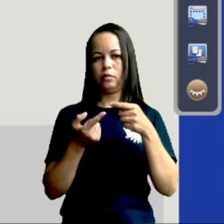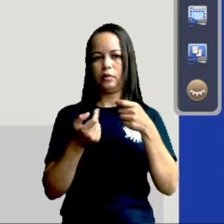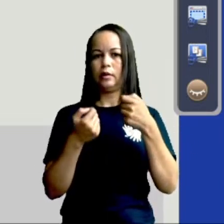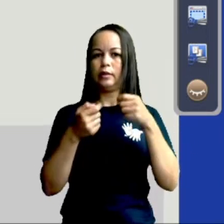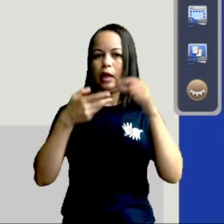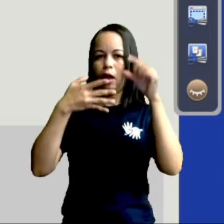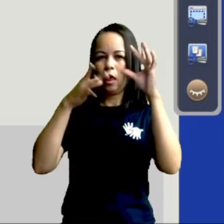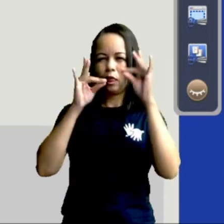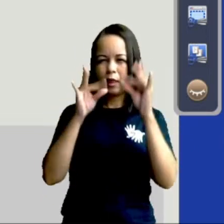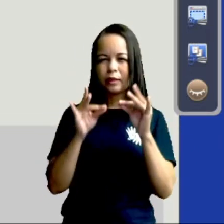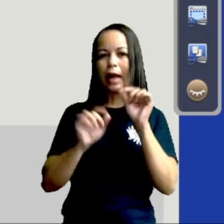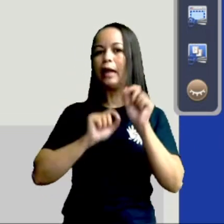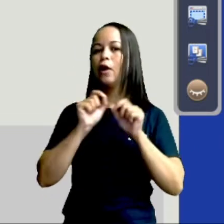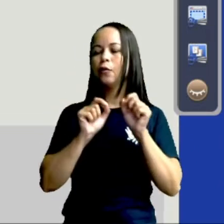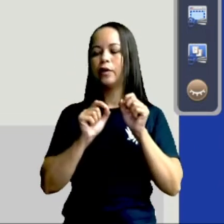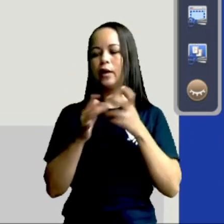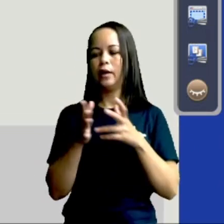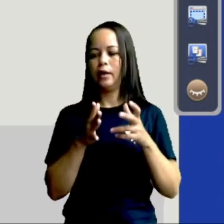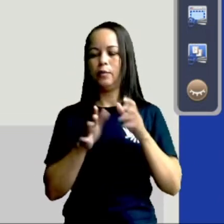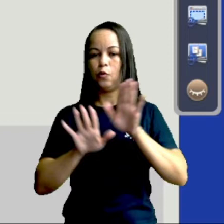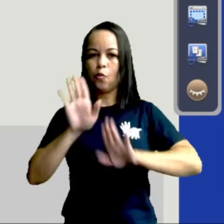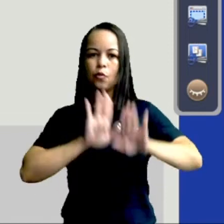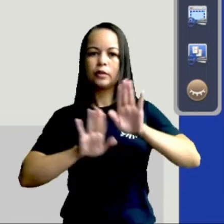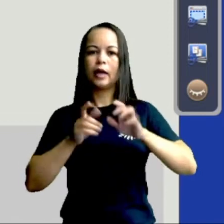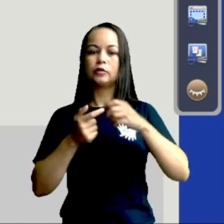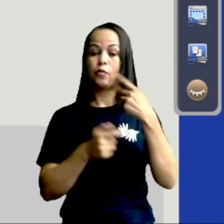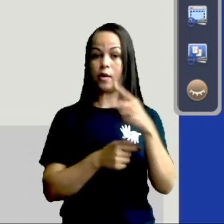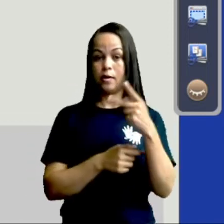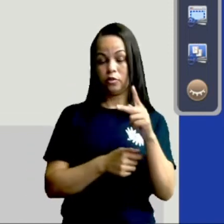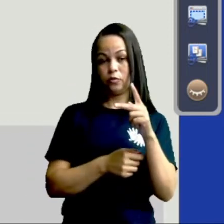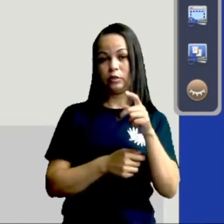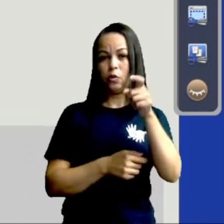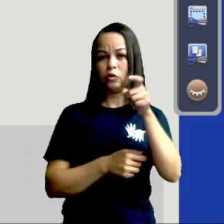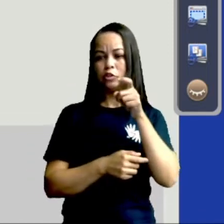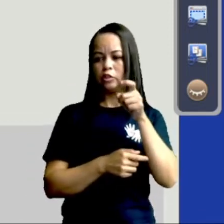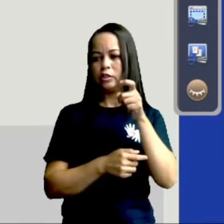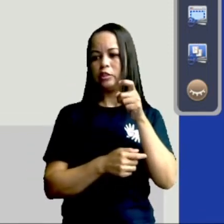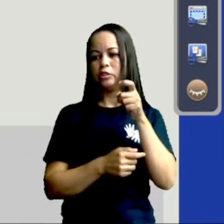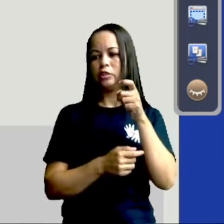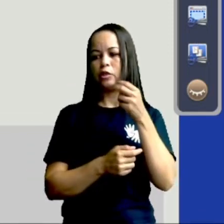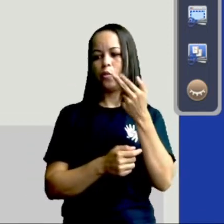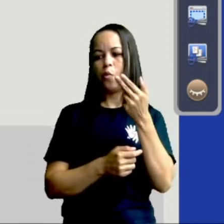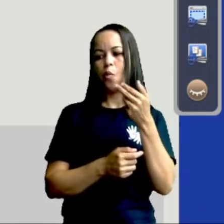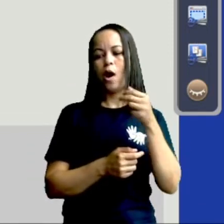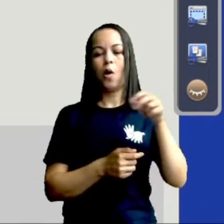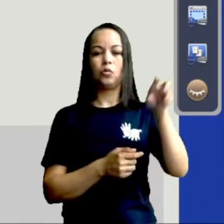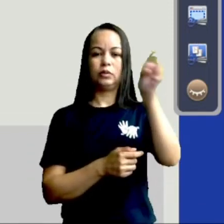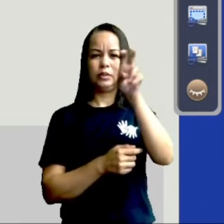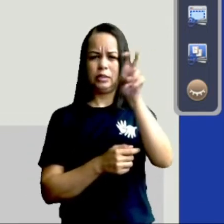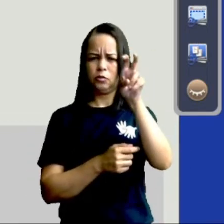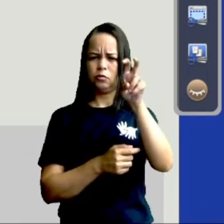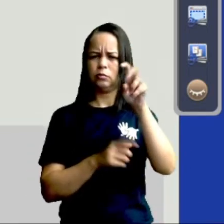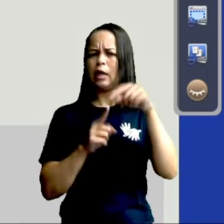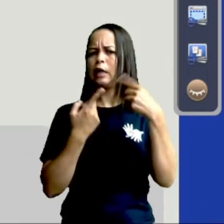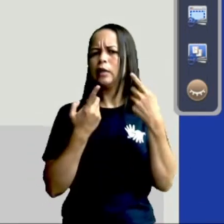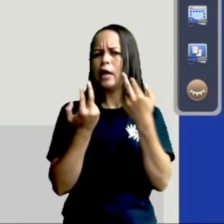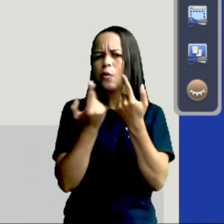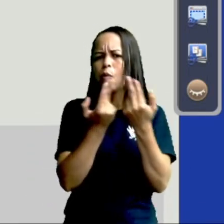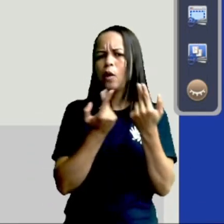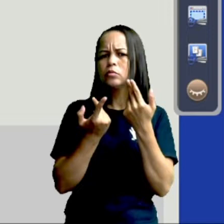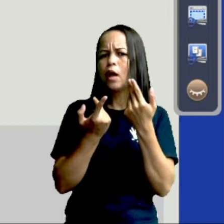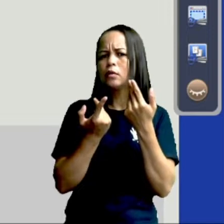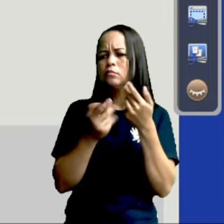cuidado. Esta equação não é de grau 5. Por quê? Cadê a igualdade? Tá vendo que não tem igualdade